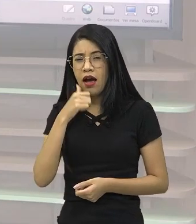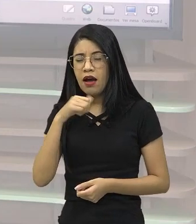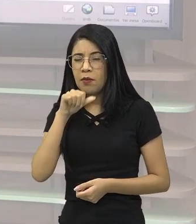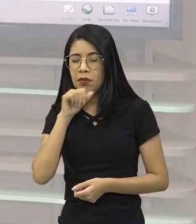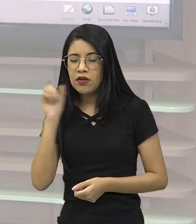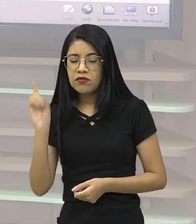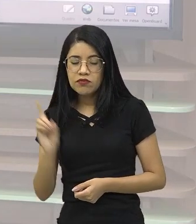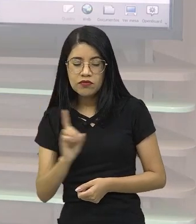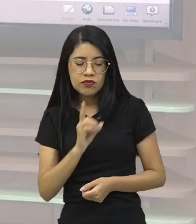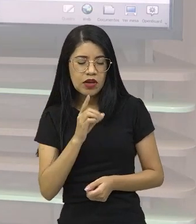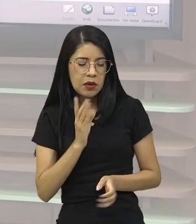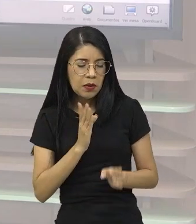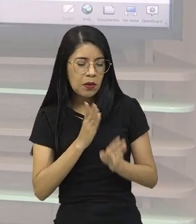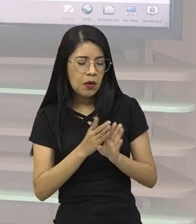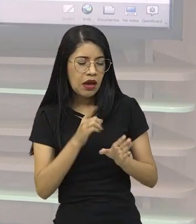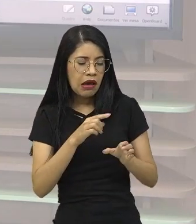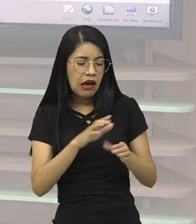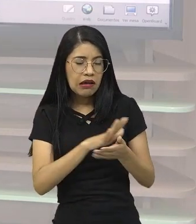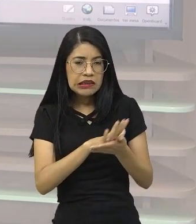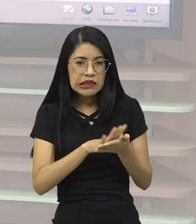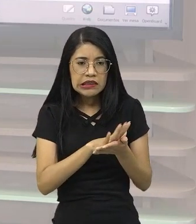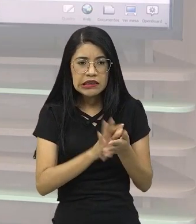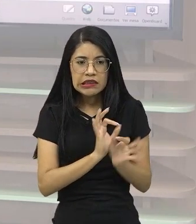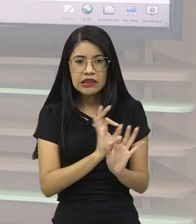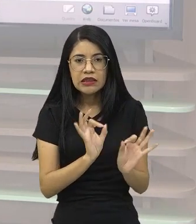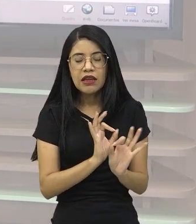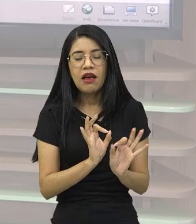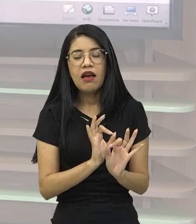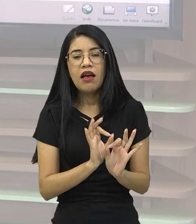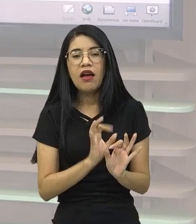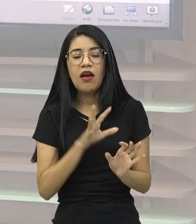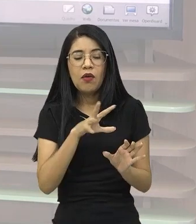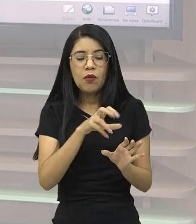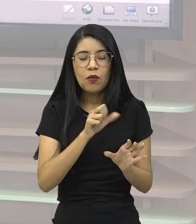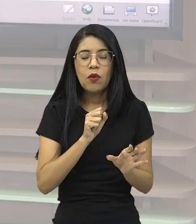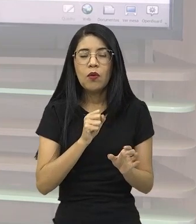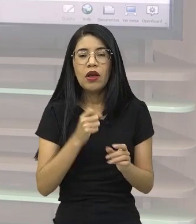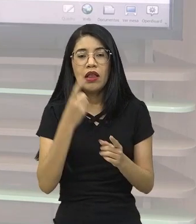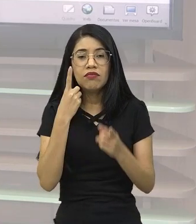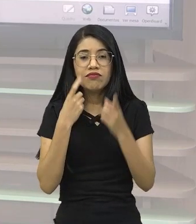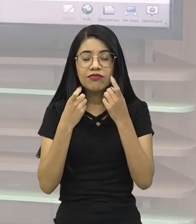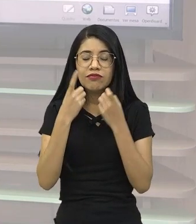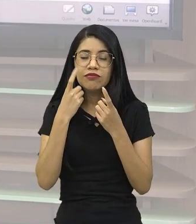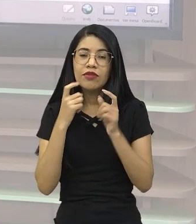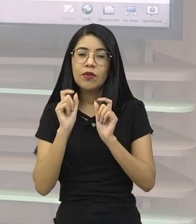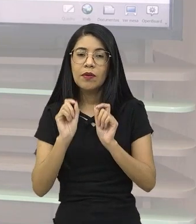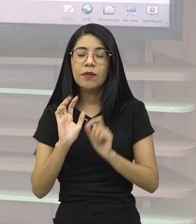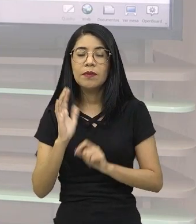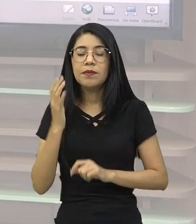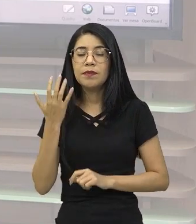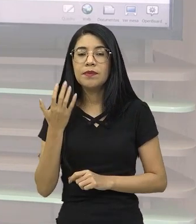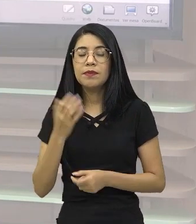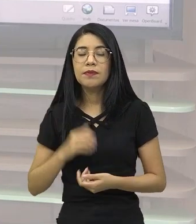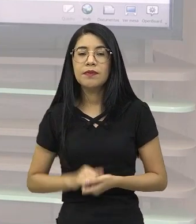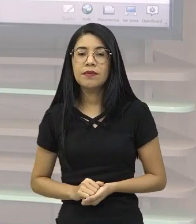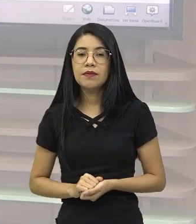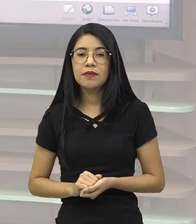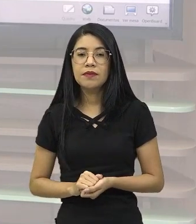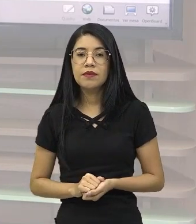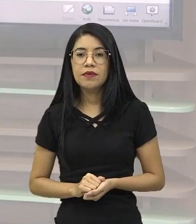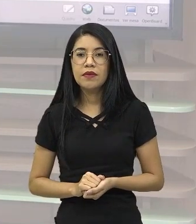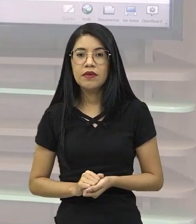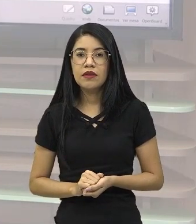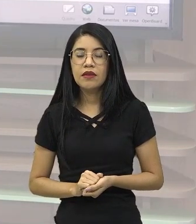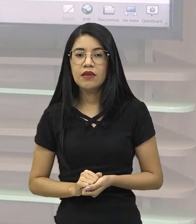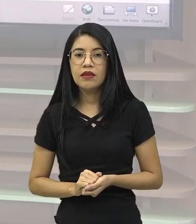quando encontra, né, o ninho vazio, porque os seus filhos foram comidos. E então, né, na